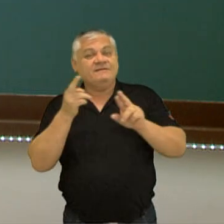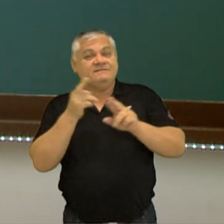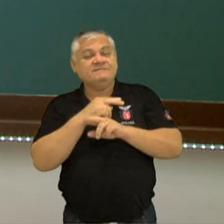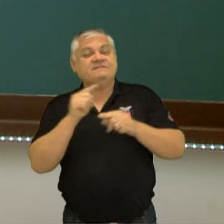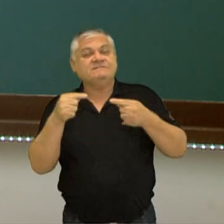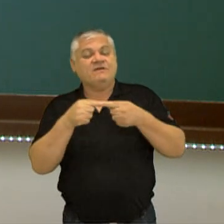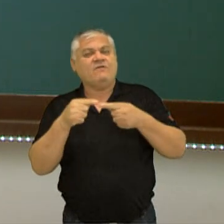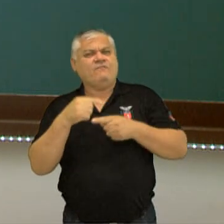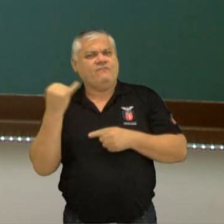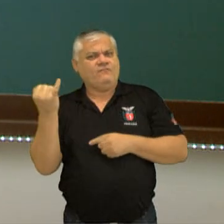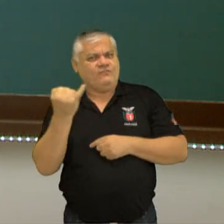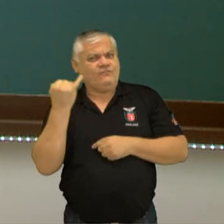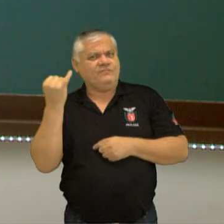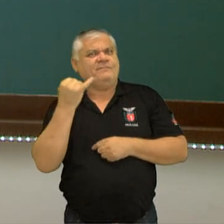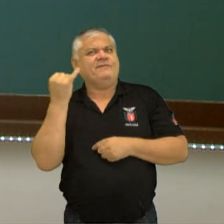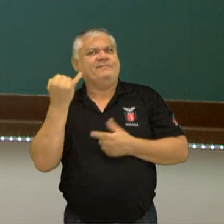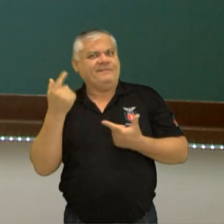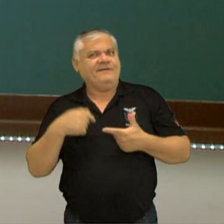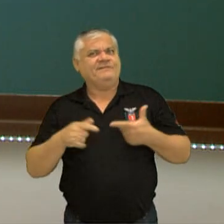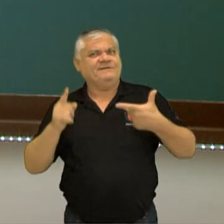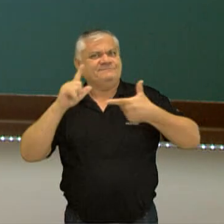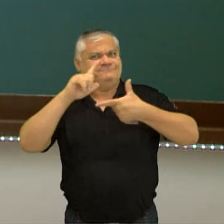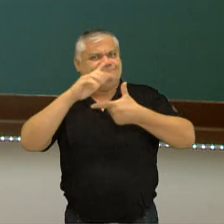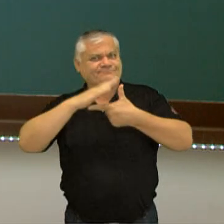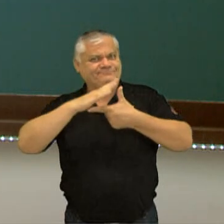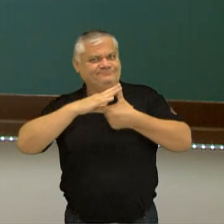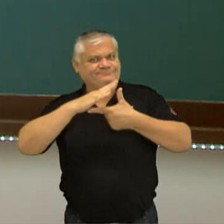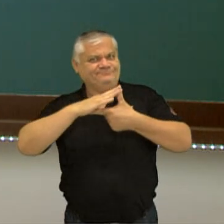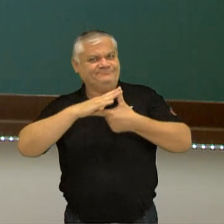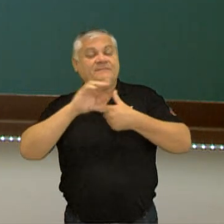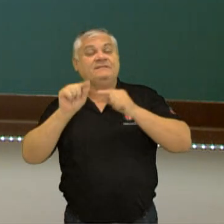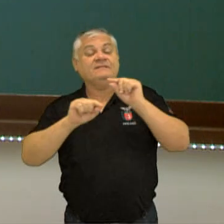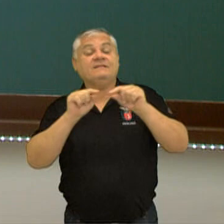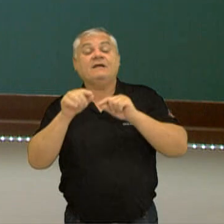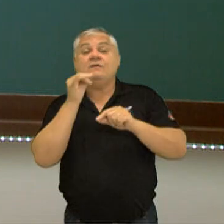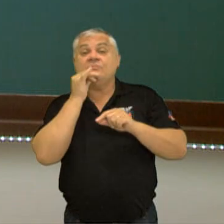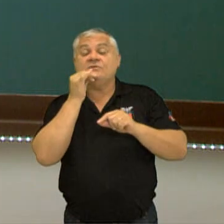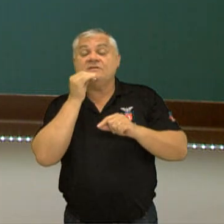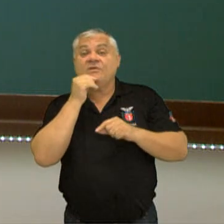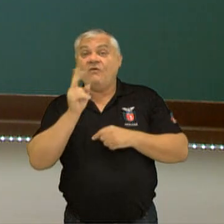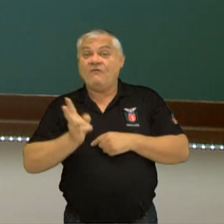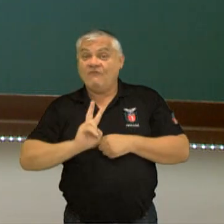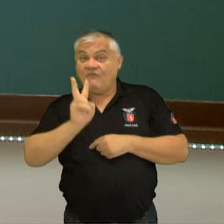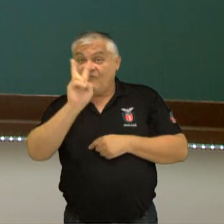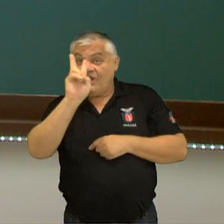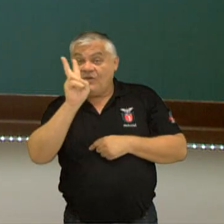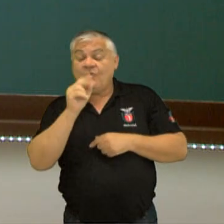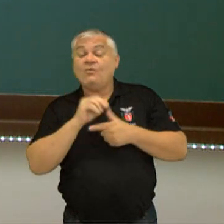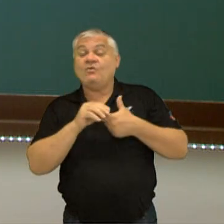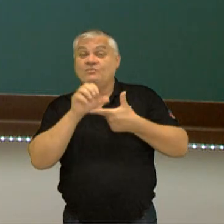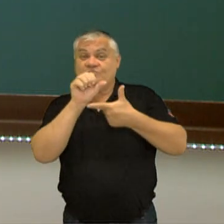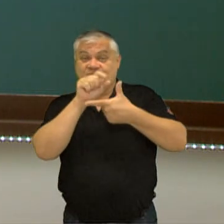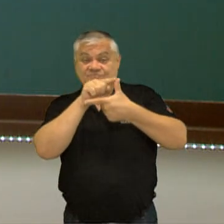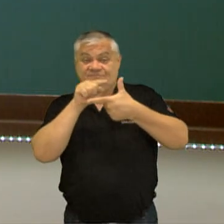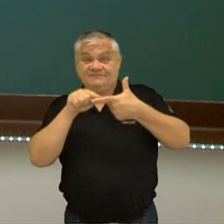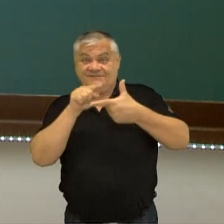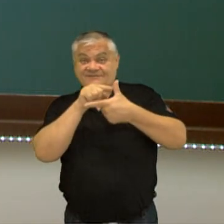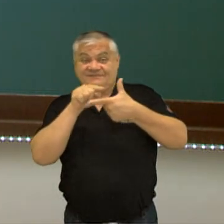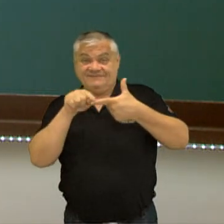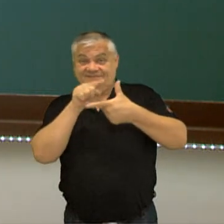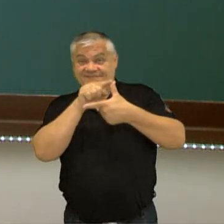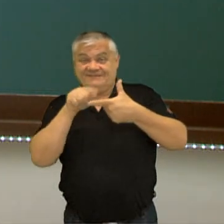relação fundamental da trigonometria. Por meio dela, se nós tivermos o valor do seno, nós conseguimos encontrar o valor